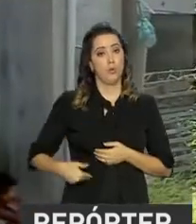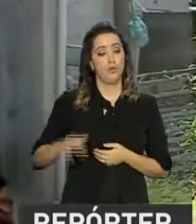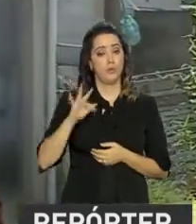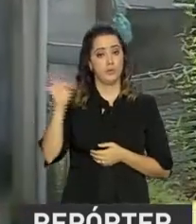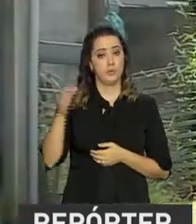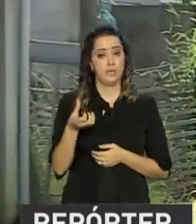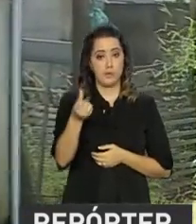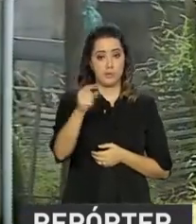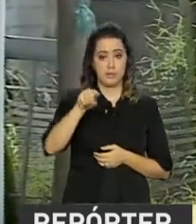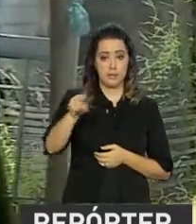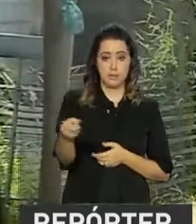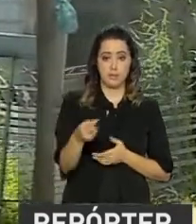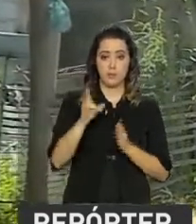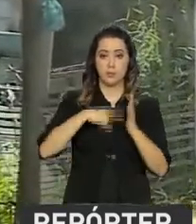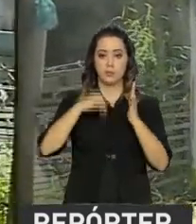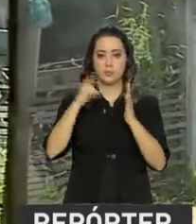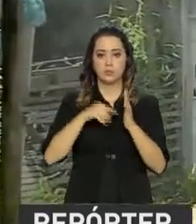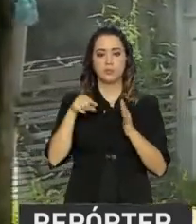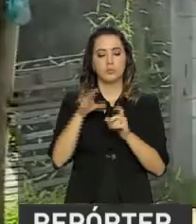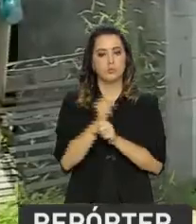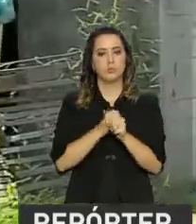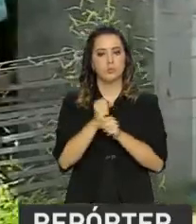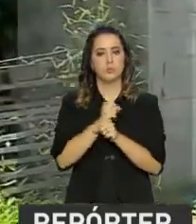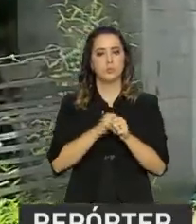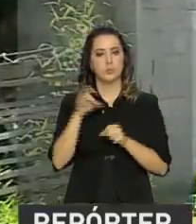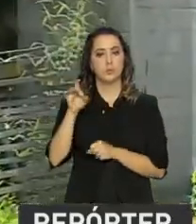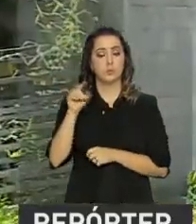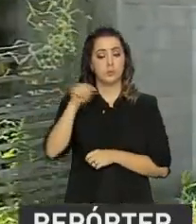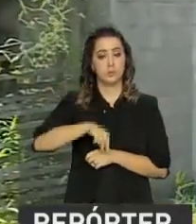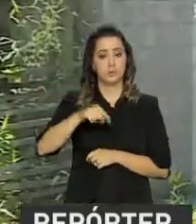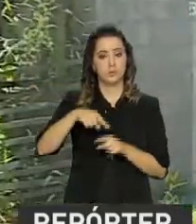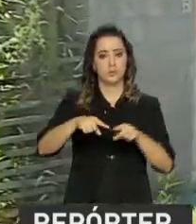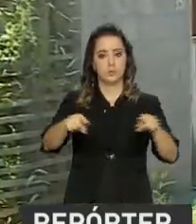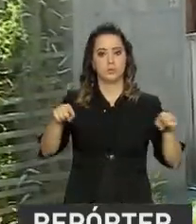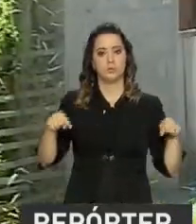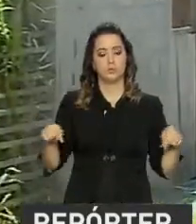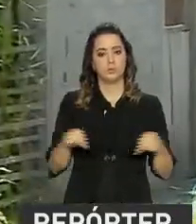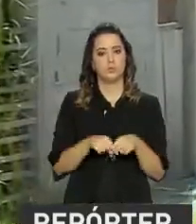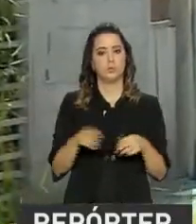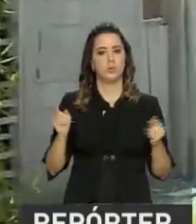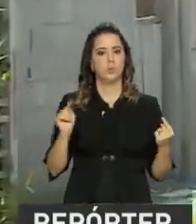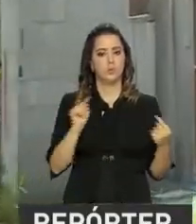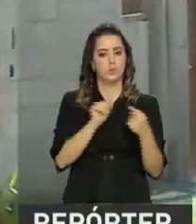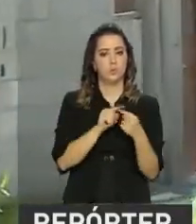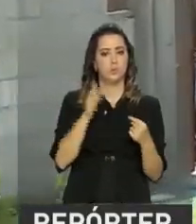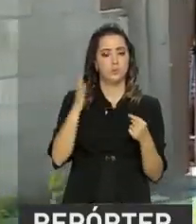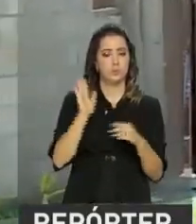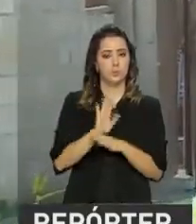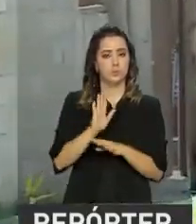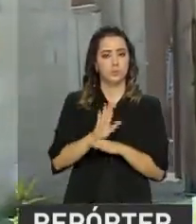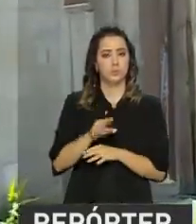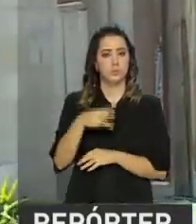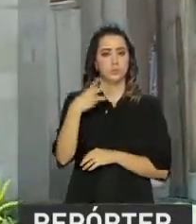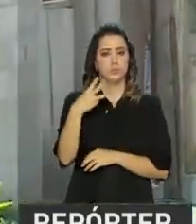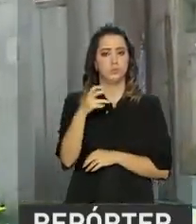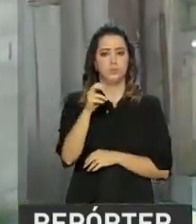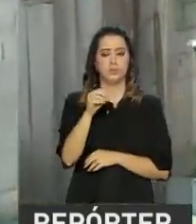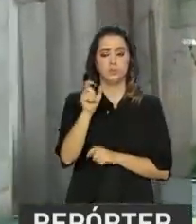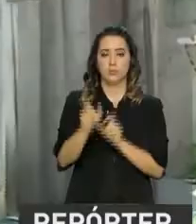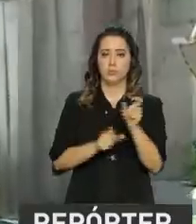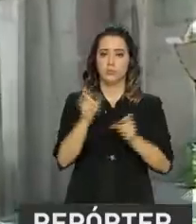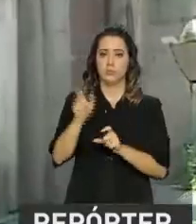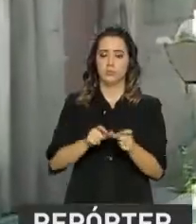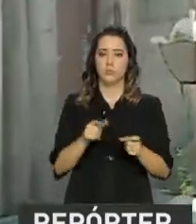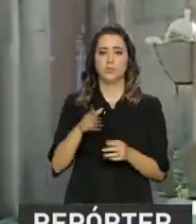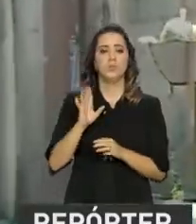em caraguatatuba neste ano só que neste loteamento a meta é beneficiar 350 pessoas